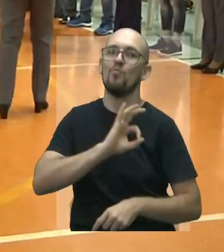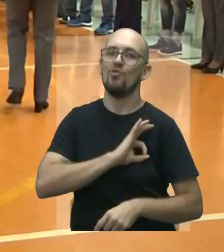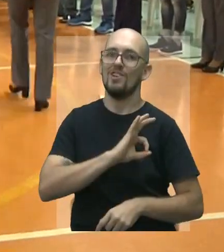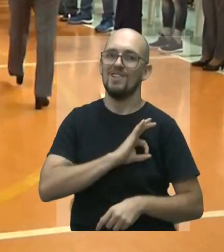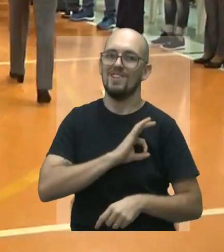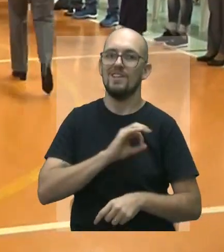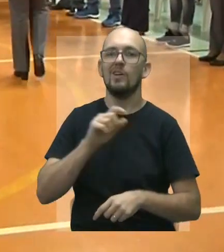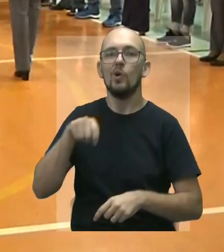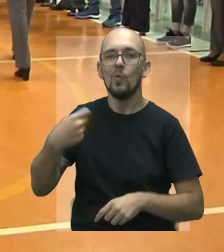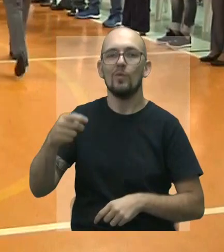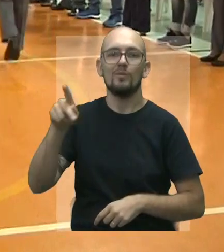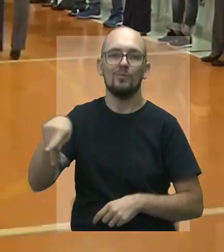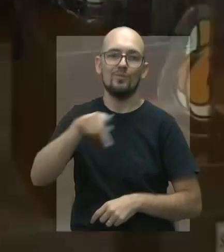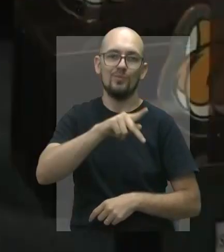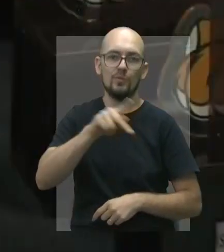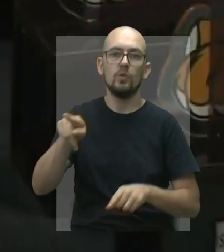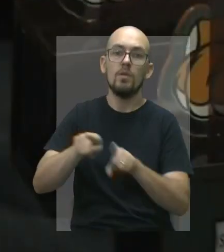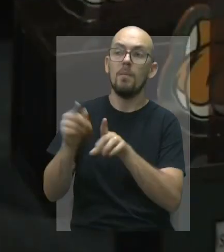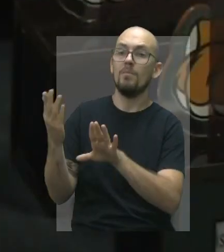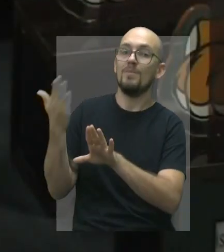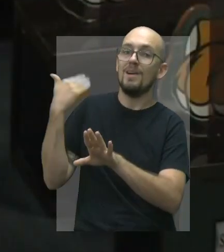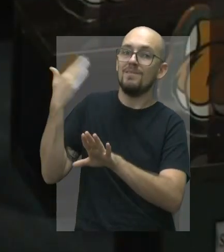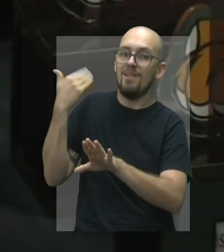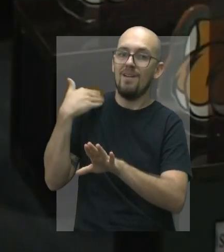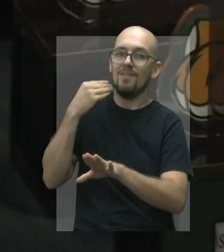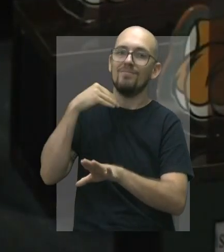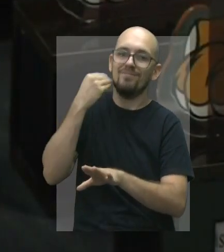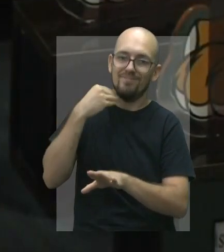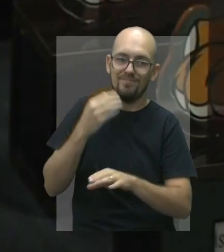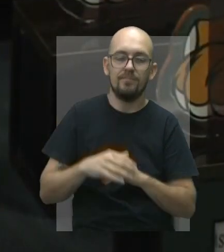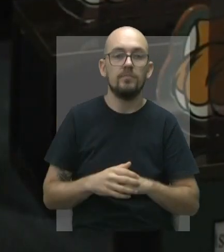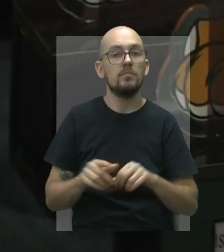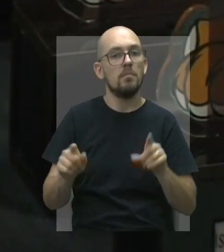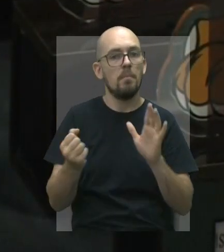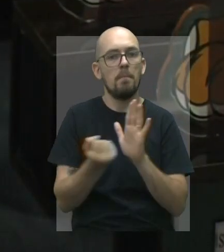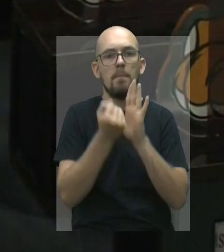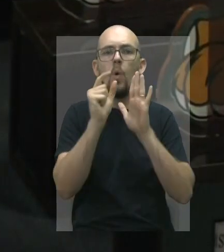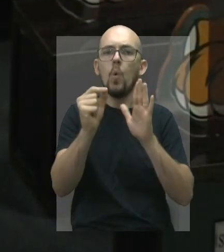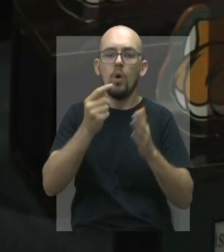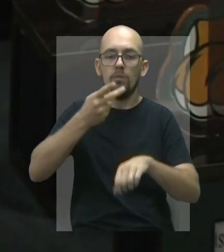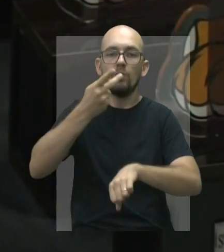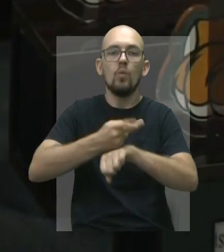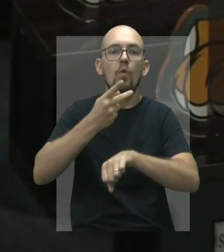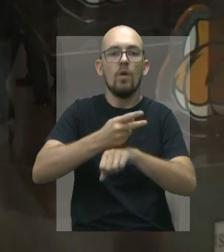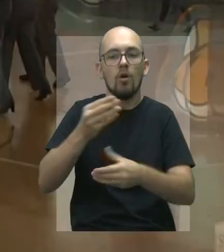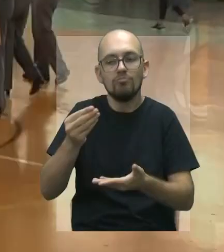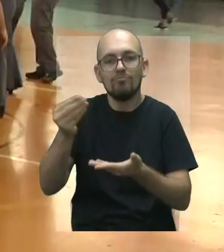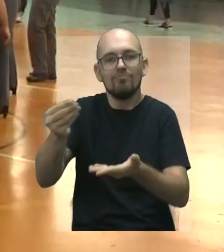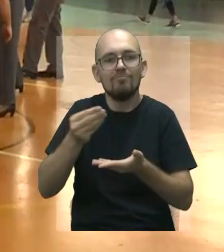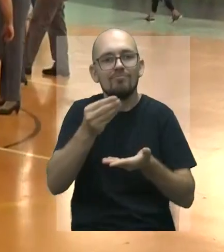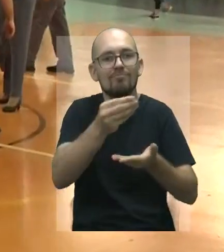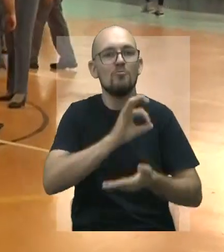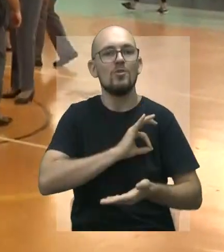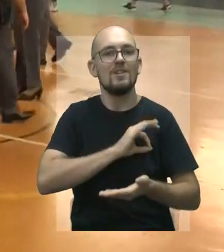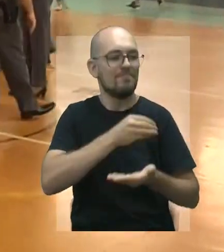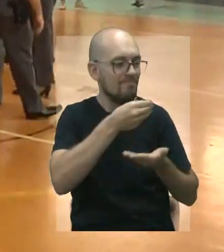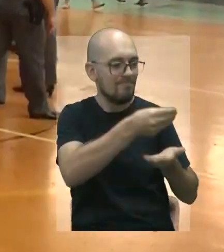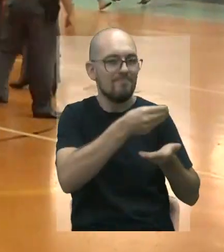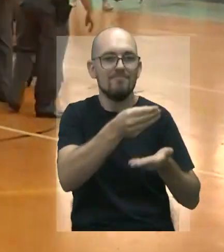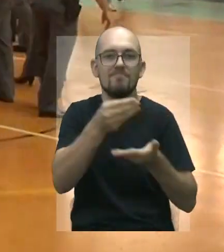atualmente integram o programa. O momento ficou marcado pela entrega de troféus aos instrutores e também a